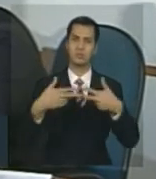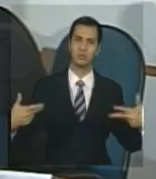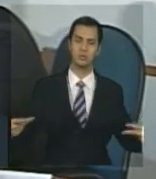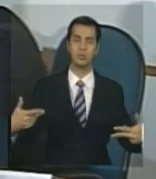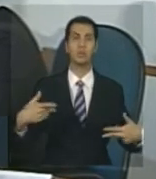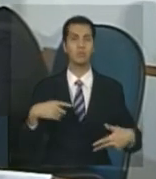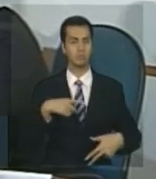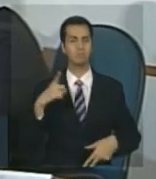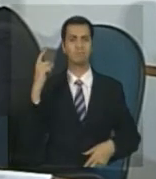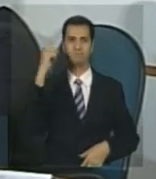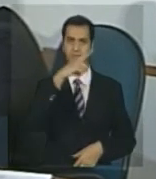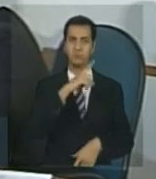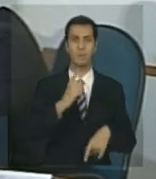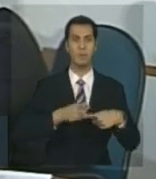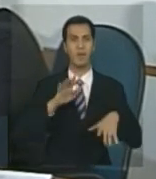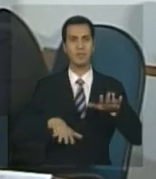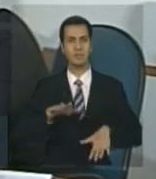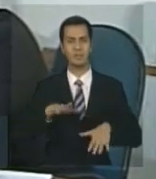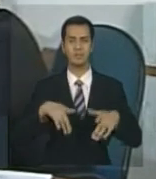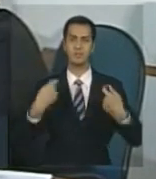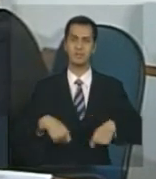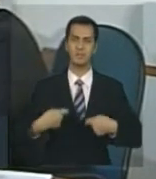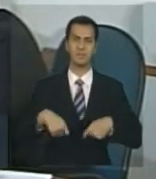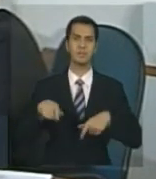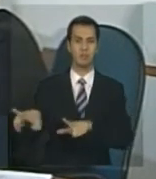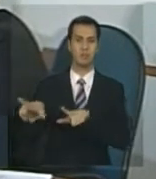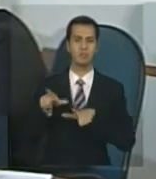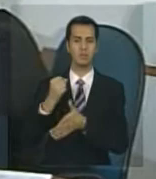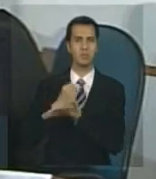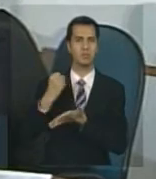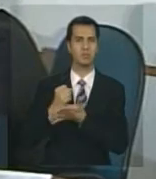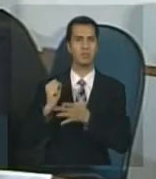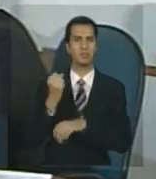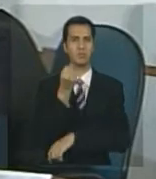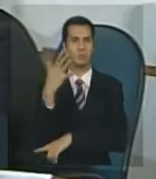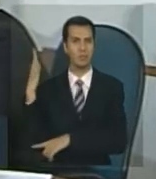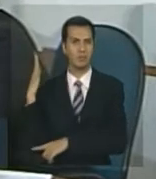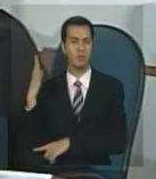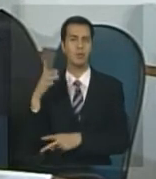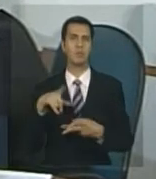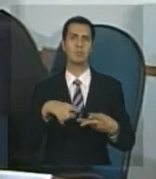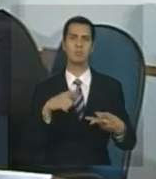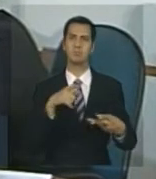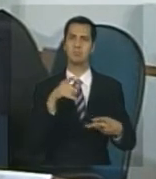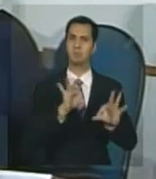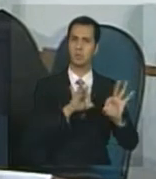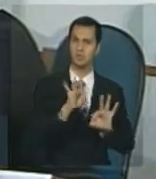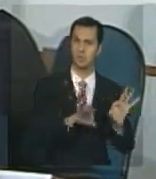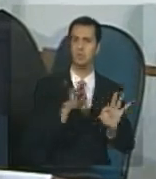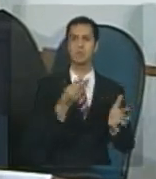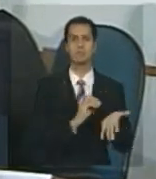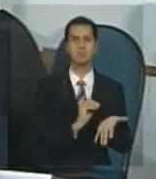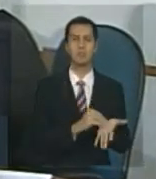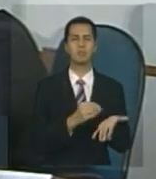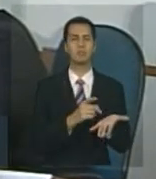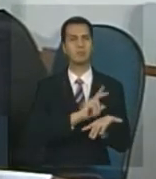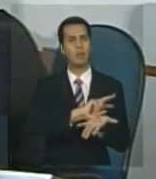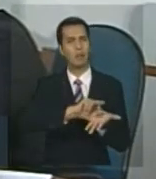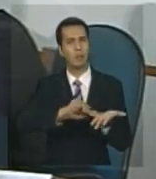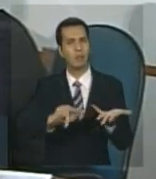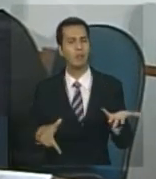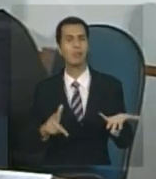dificuldades de obtenção de licenças ambientais, de execução de projetos, enfim, uma série de